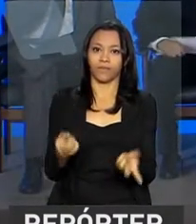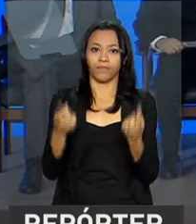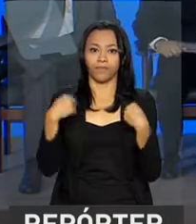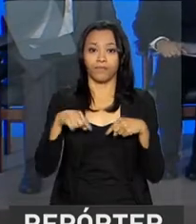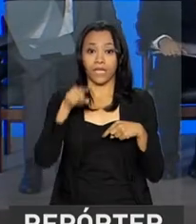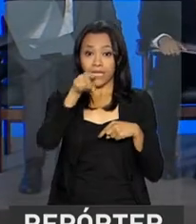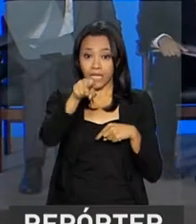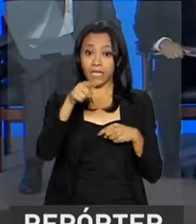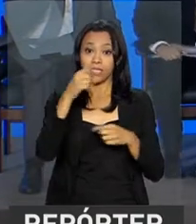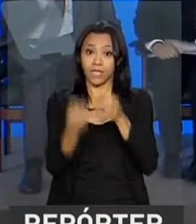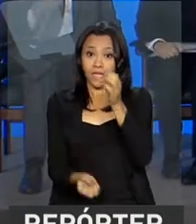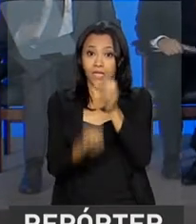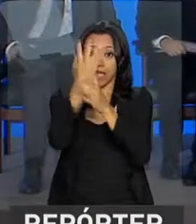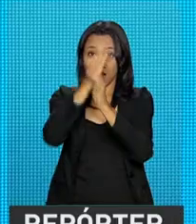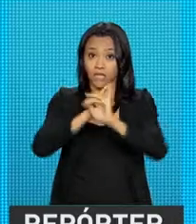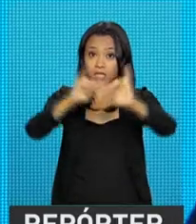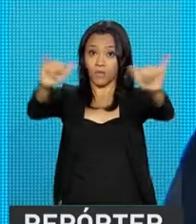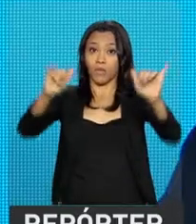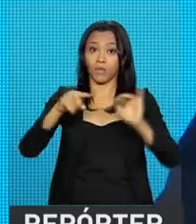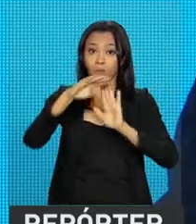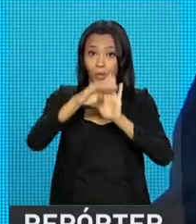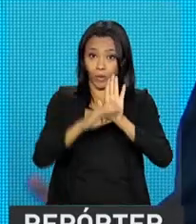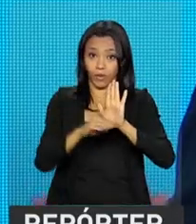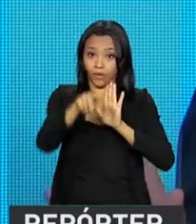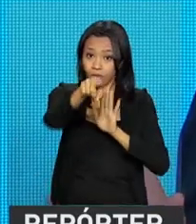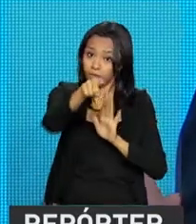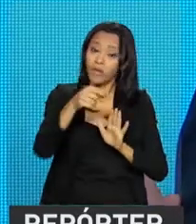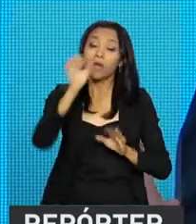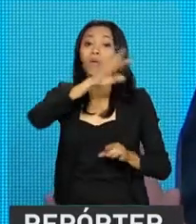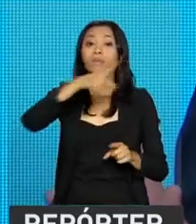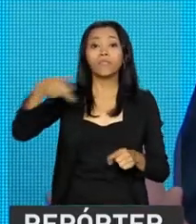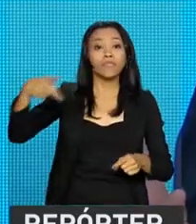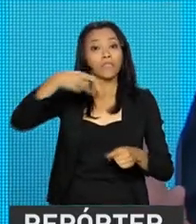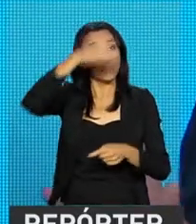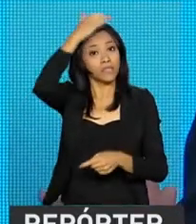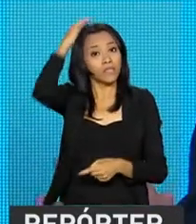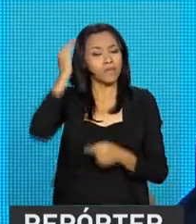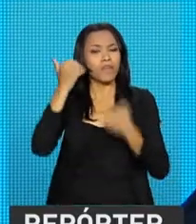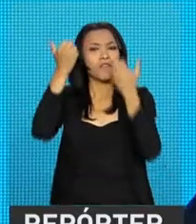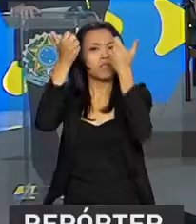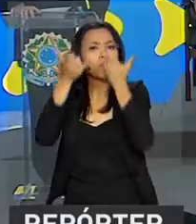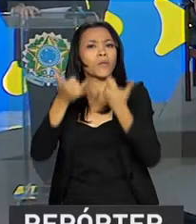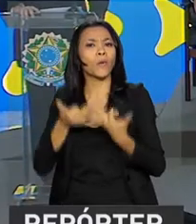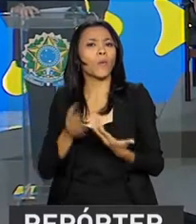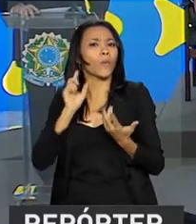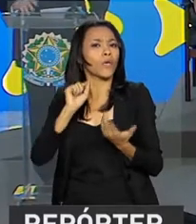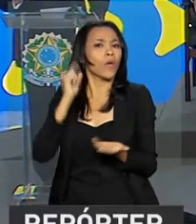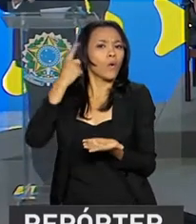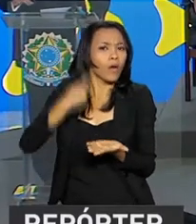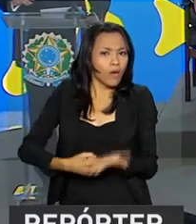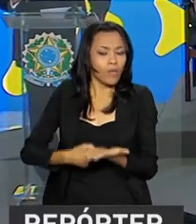Durante o lançamento do programa Avançar, o presidente Michel Temer destacou o compromisso do governo federal com a